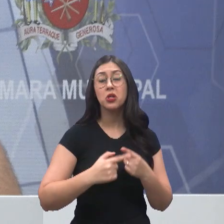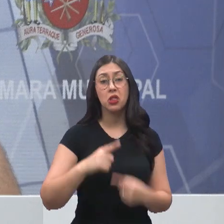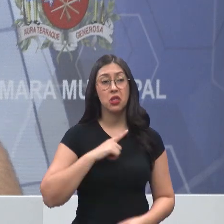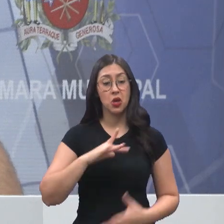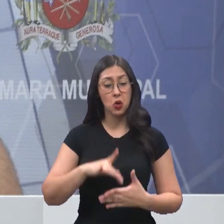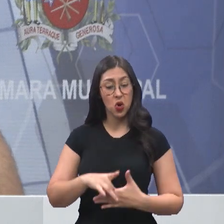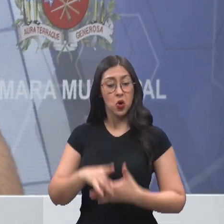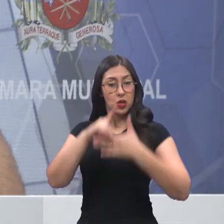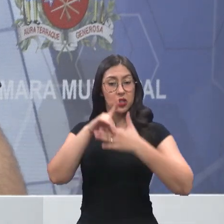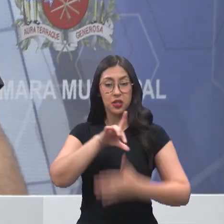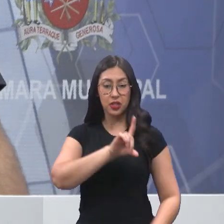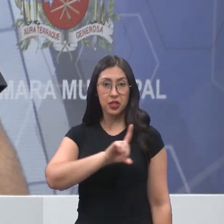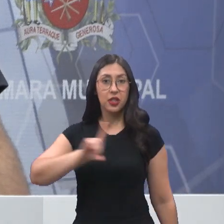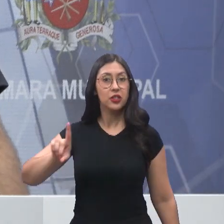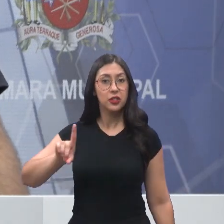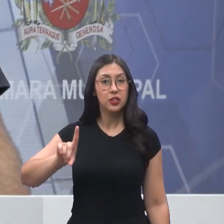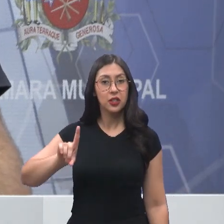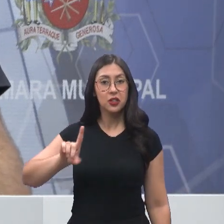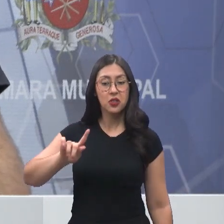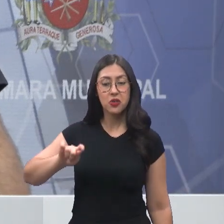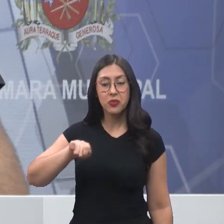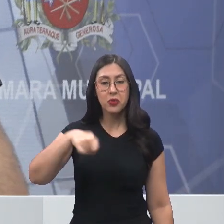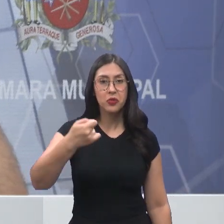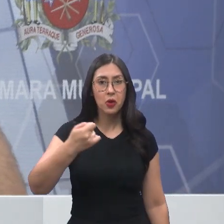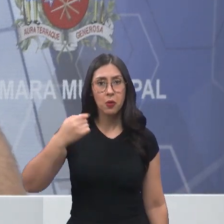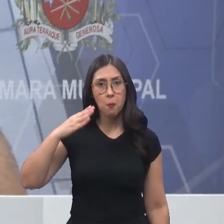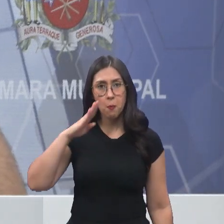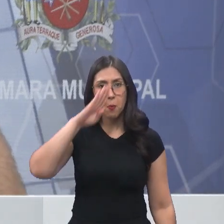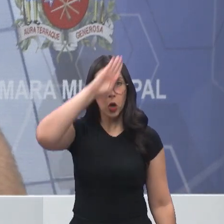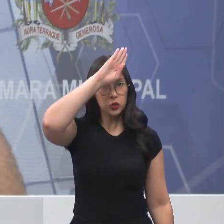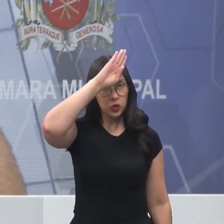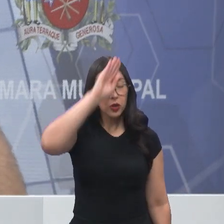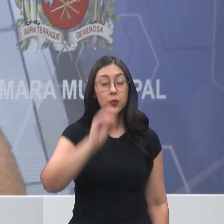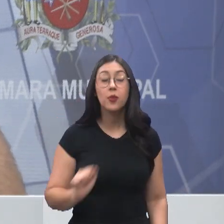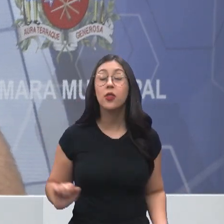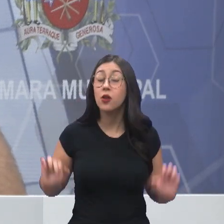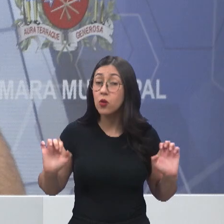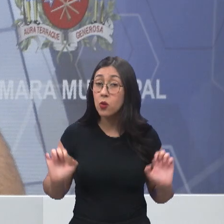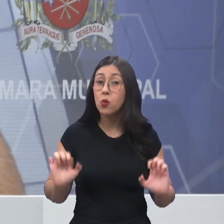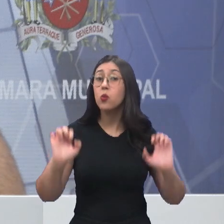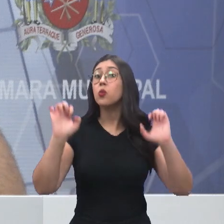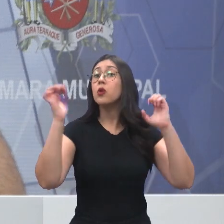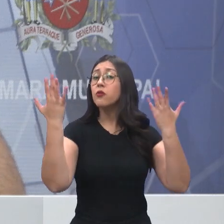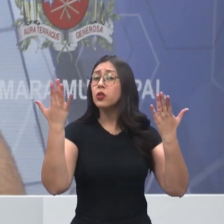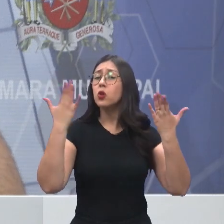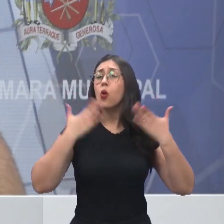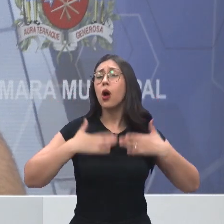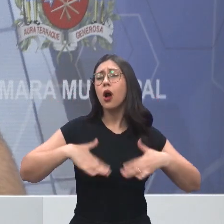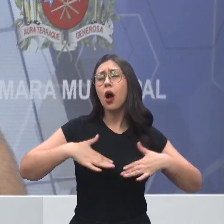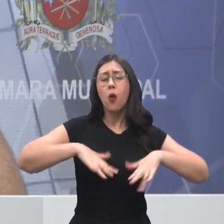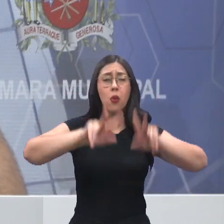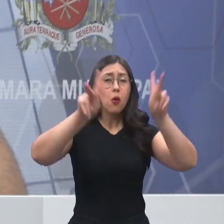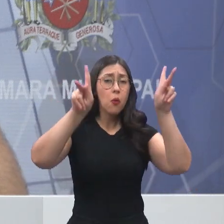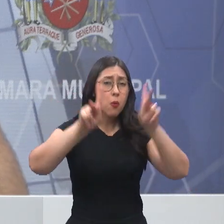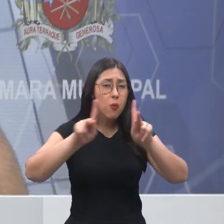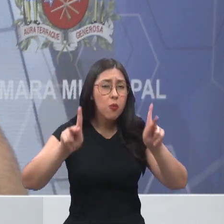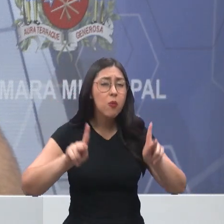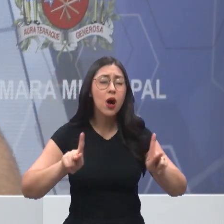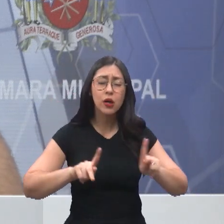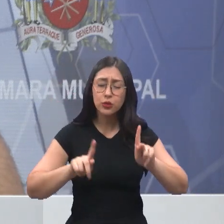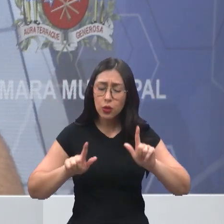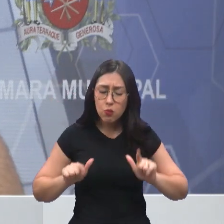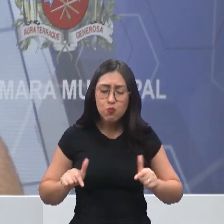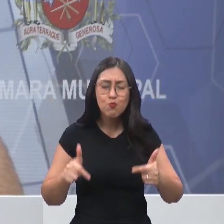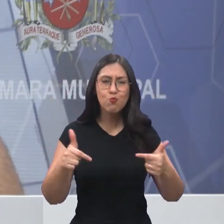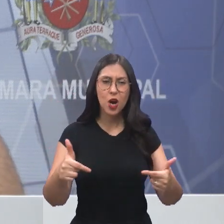no nosso Brasil, chamado Jair Messias Bolsonaro. Foi um evento pacífico, um evento realmente ordeiro, um evento de gente